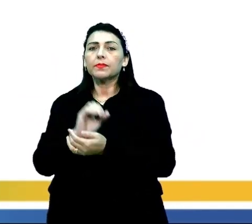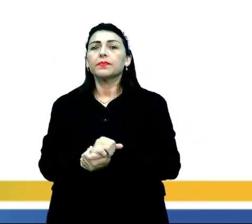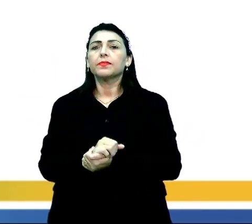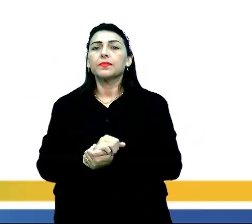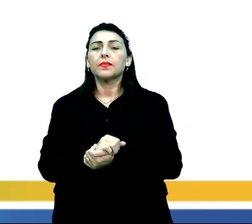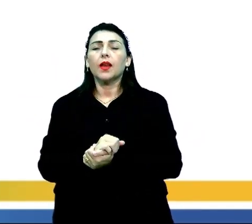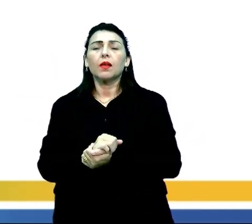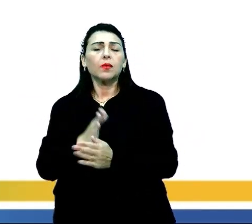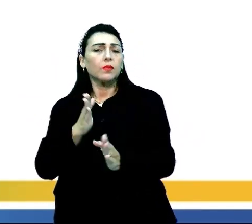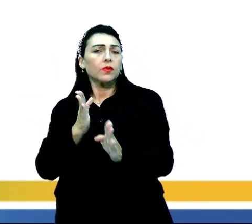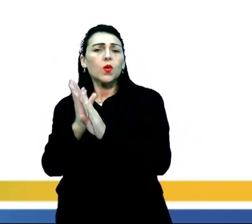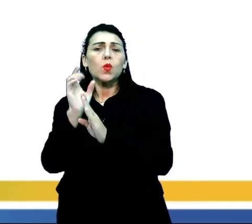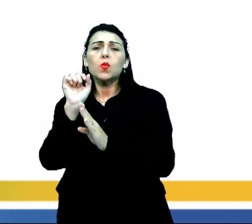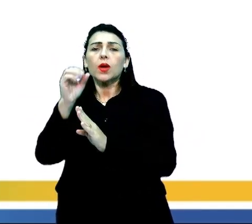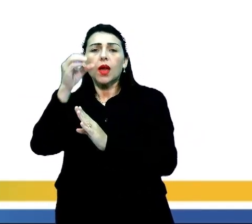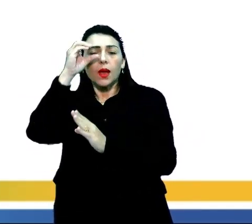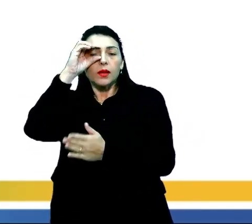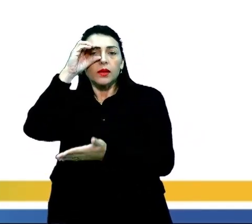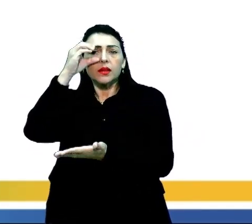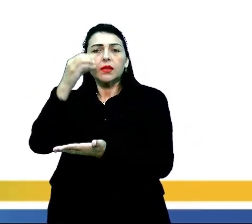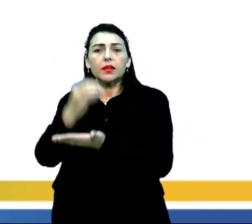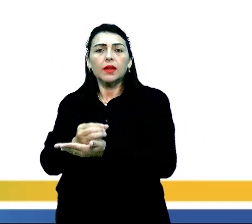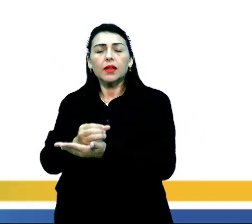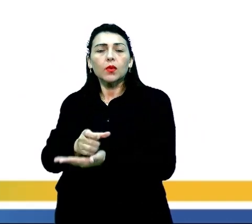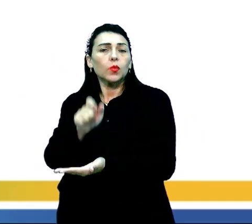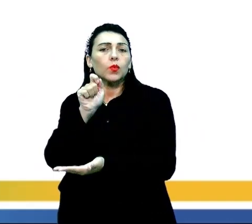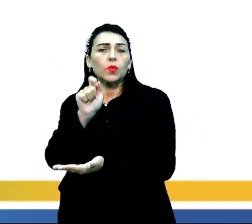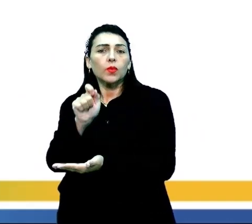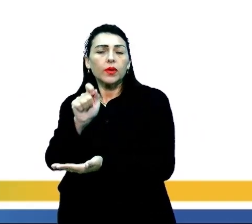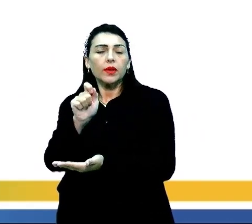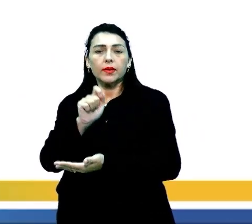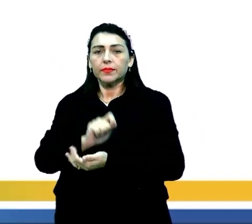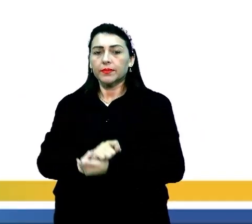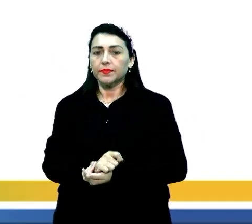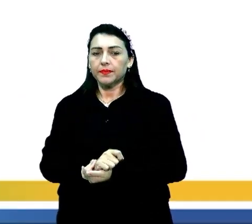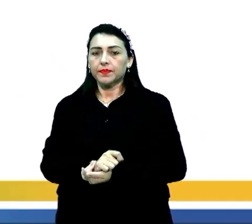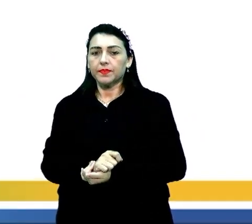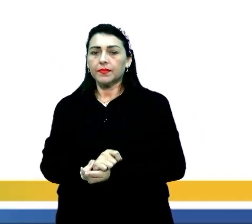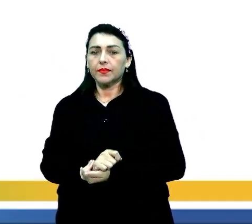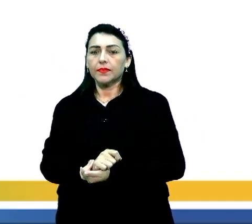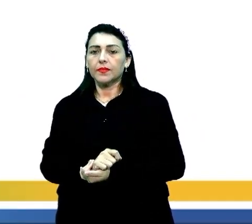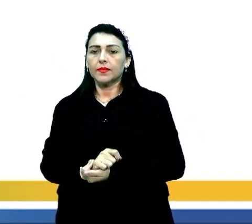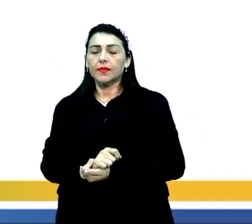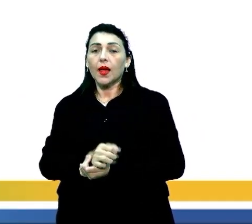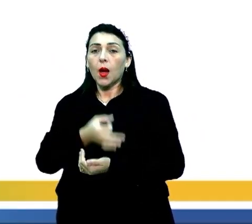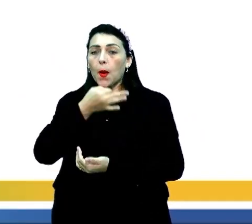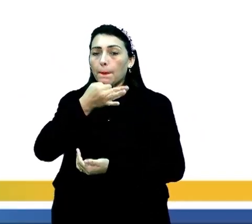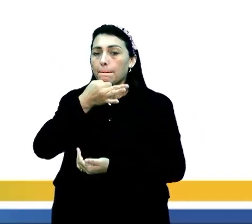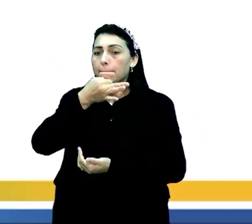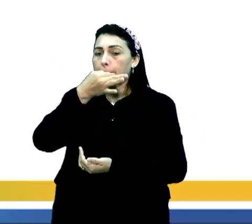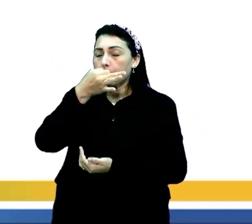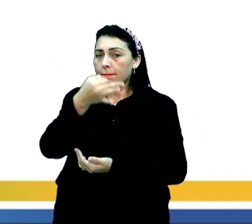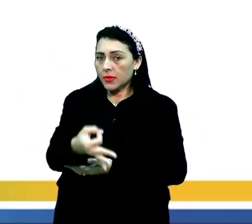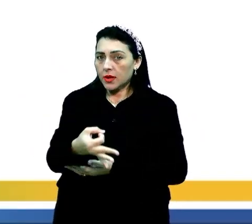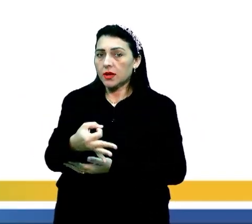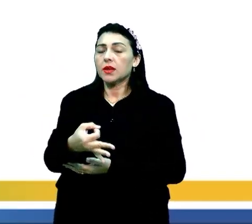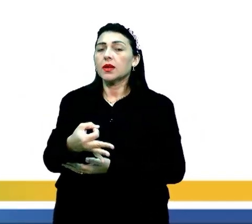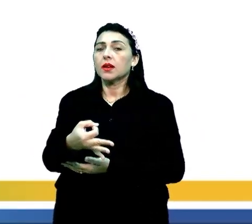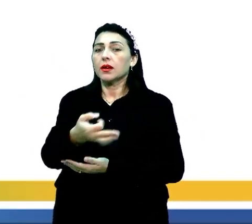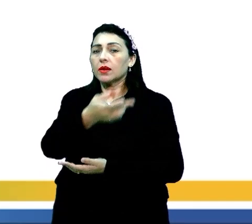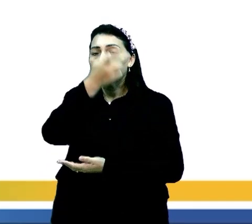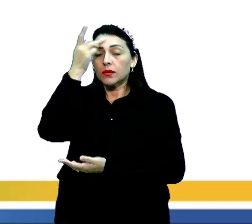Então, vamos descobrir o que é uma tese. Professora, o que é uma tese? É o ponto de vista ou a opinião